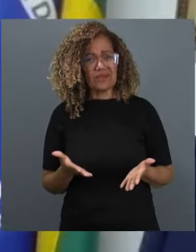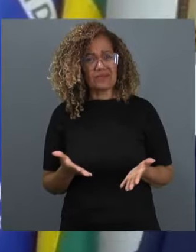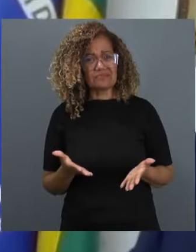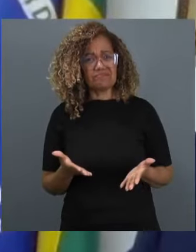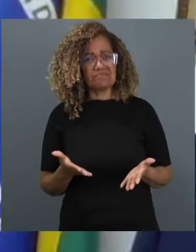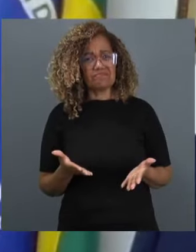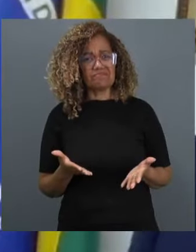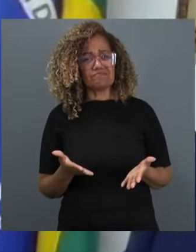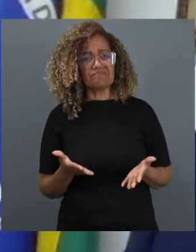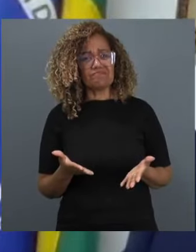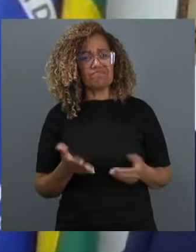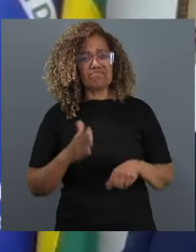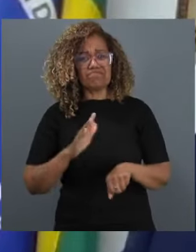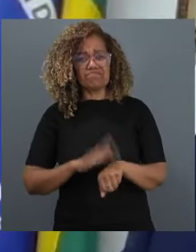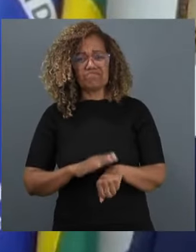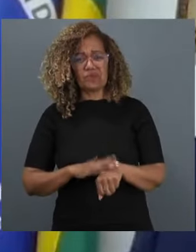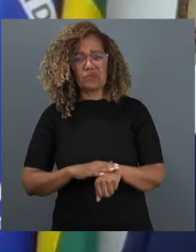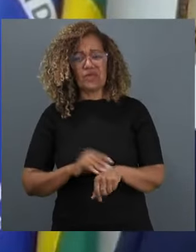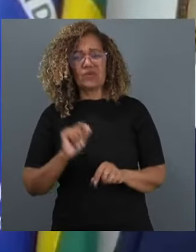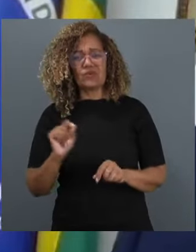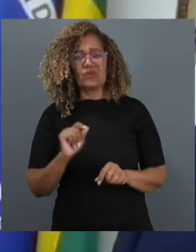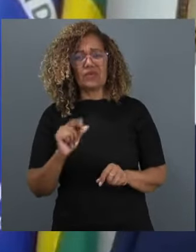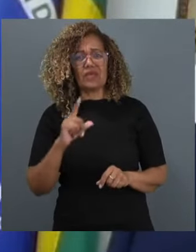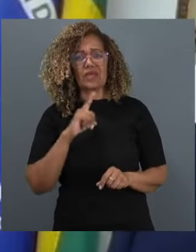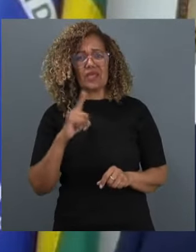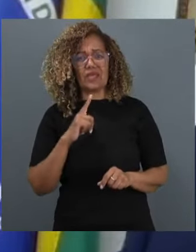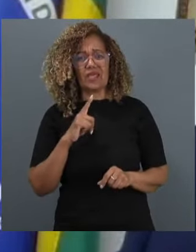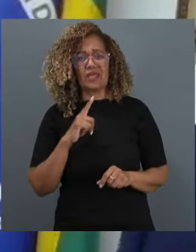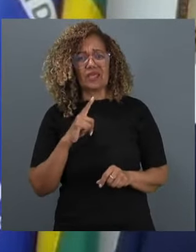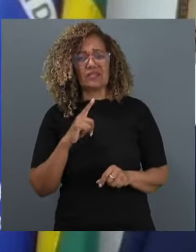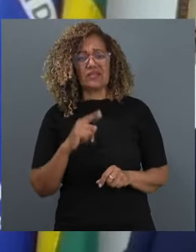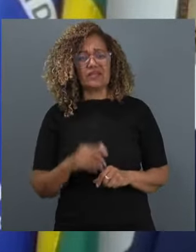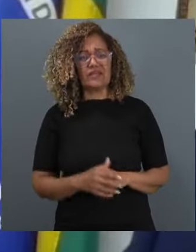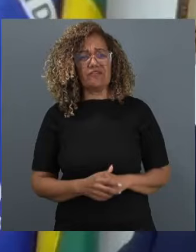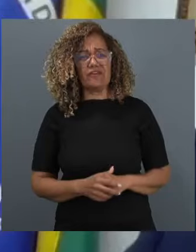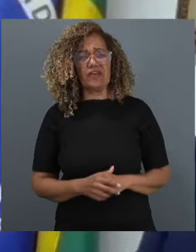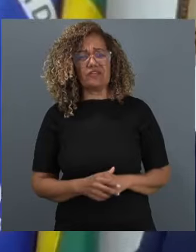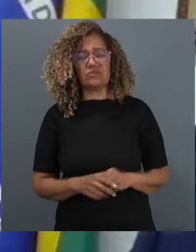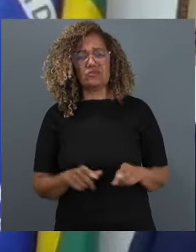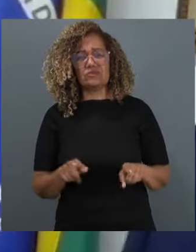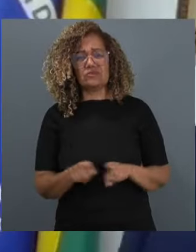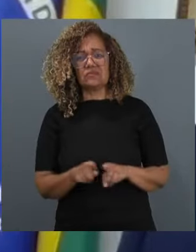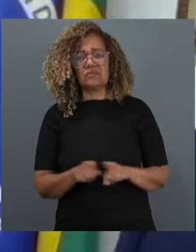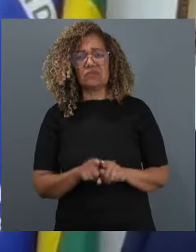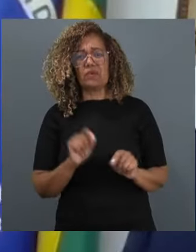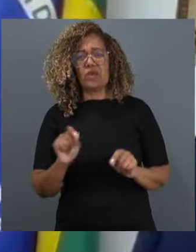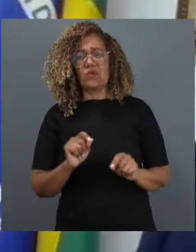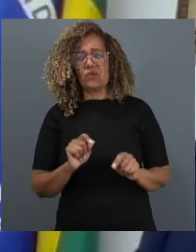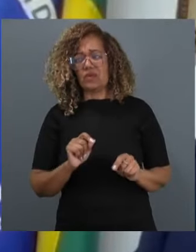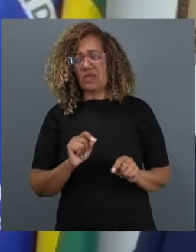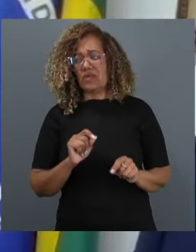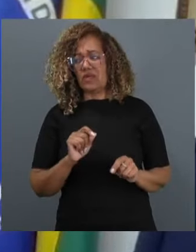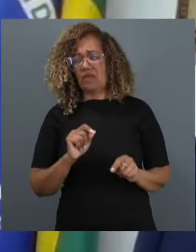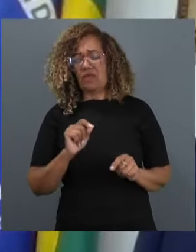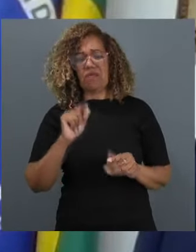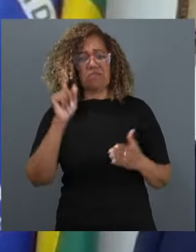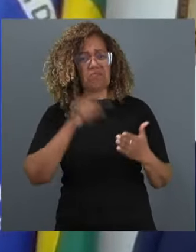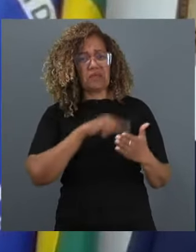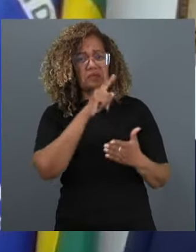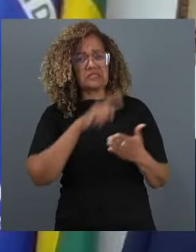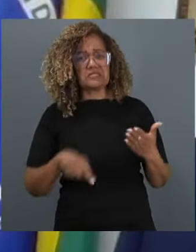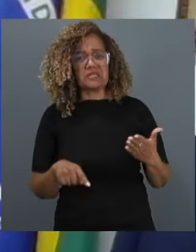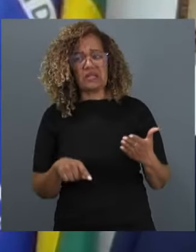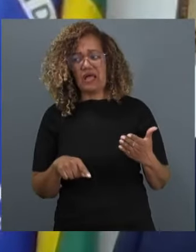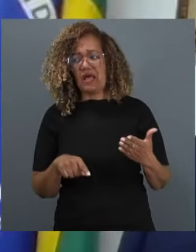quer derrubar o veto, mas o brasileiro está mobilizado. Foi só o que me perguntaram lá na Paraíba,